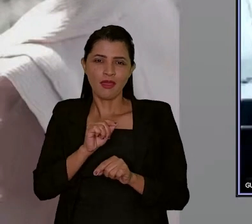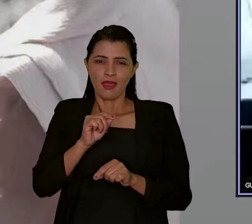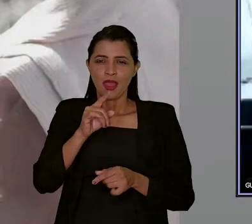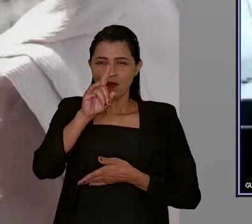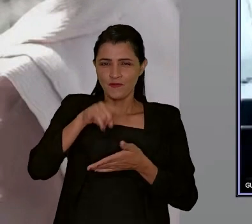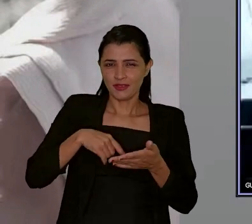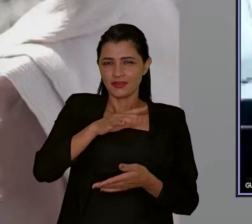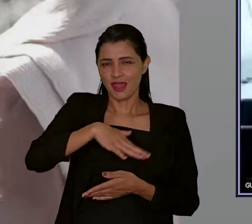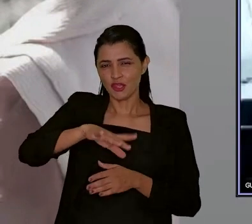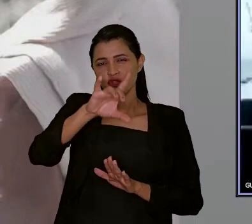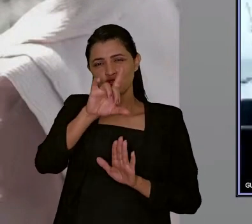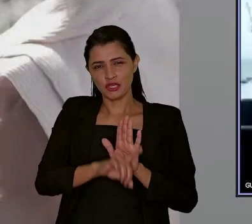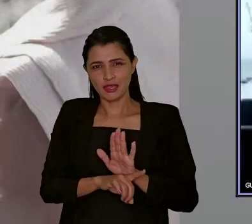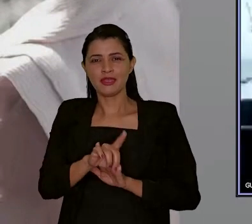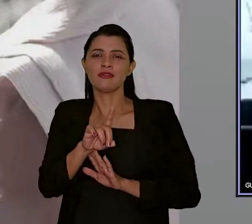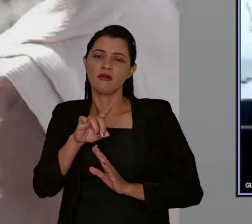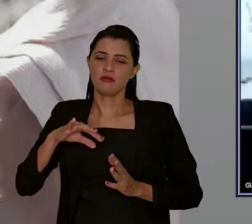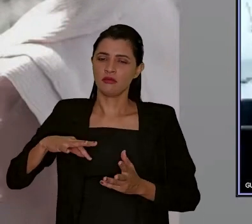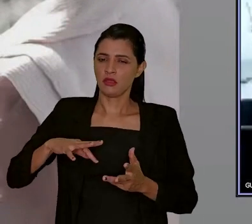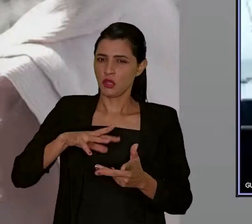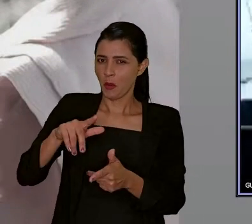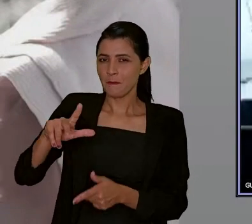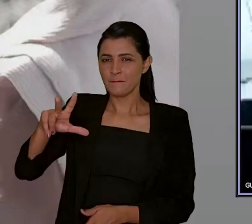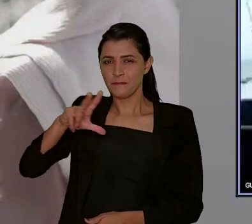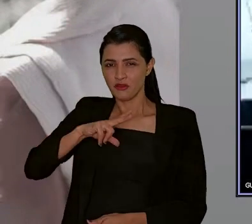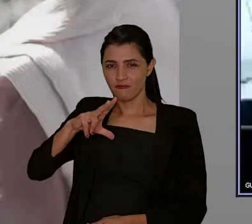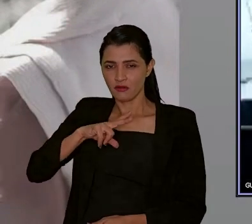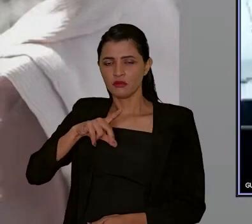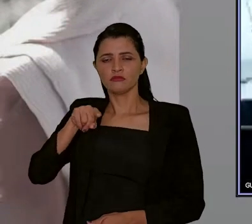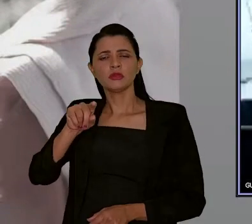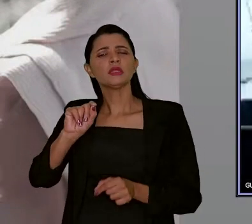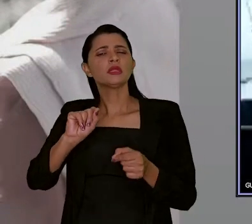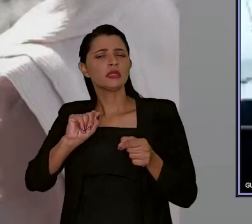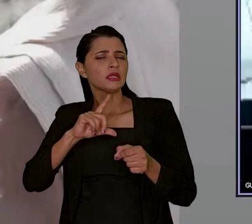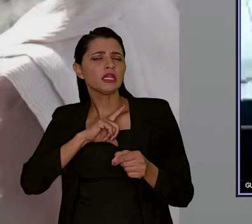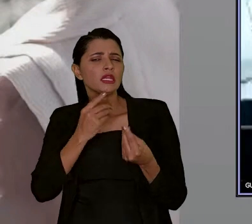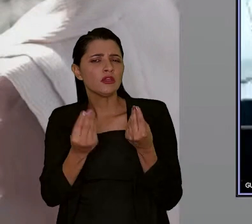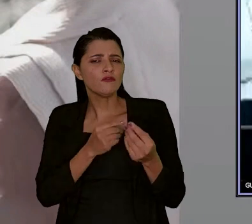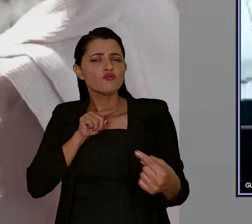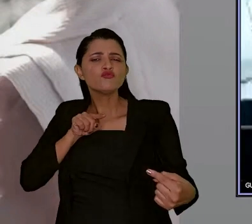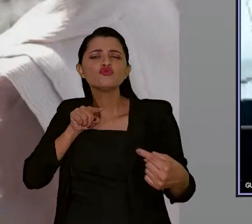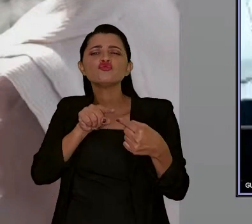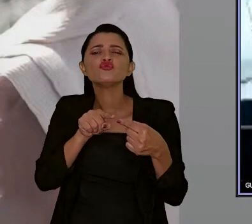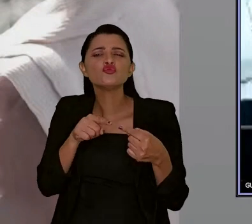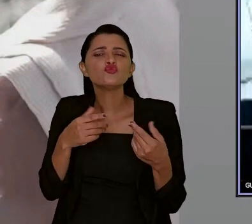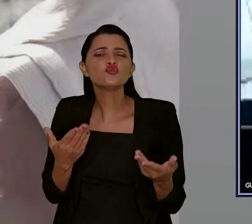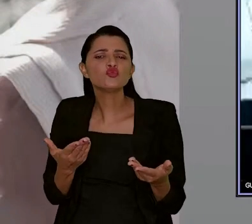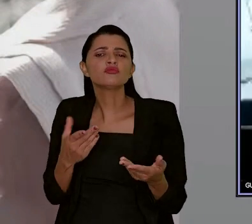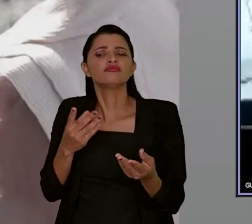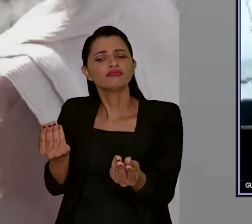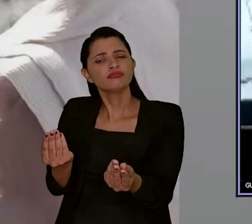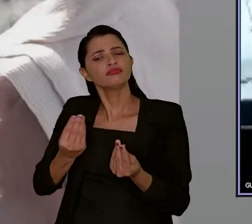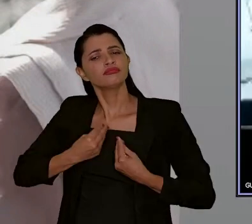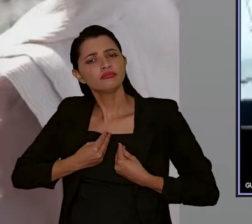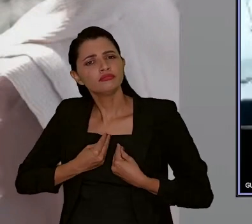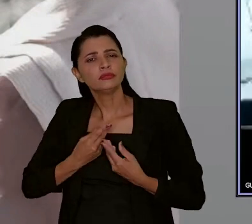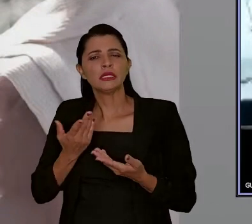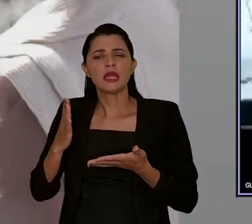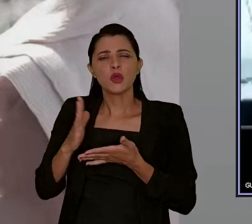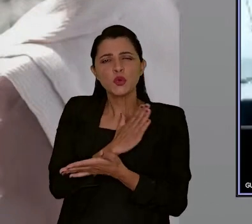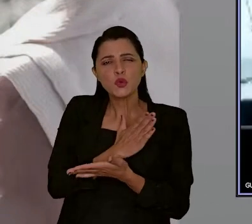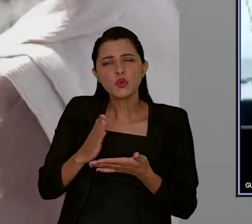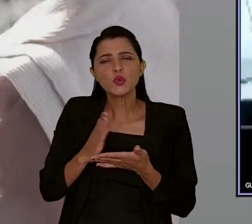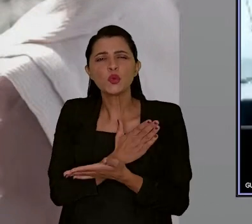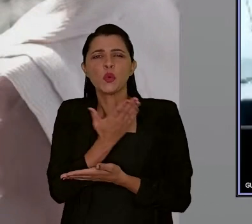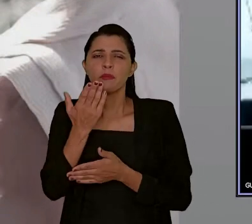Privado ela teve sempre como objetivo trazer algumas